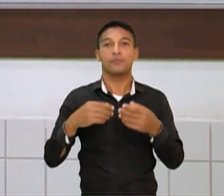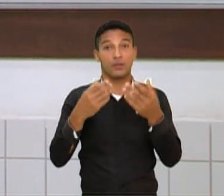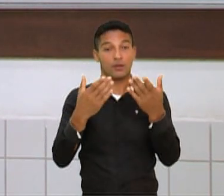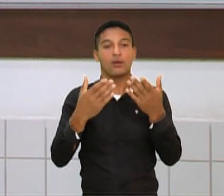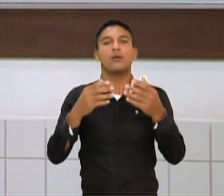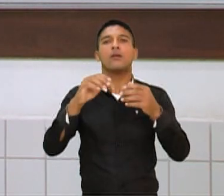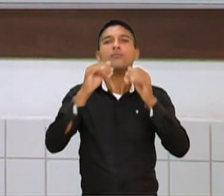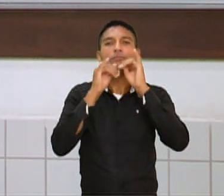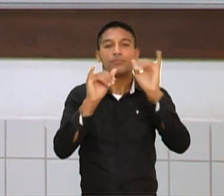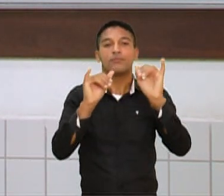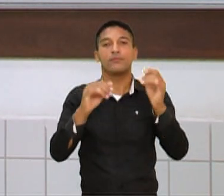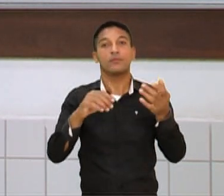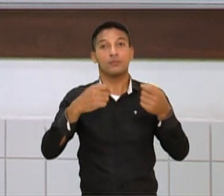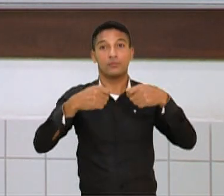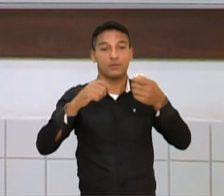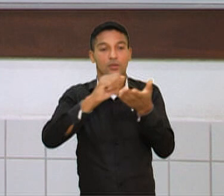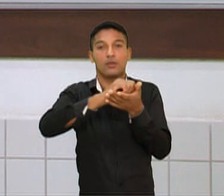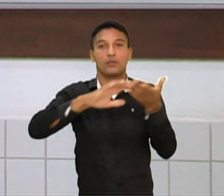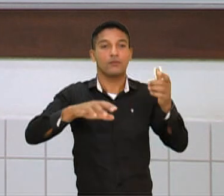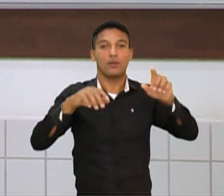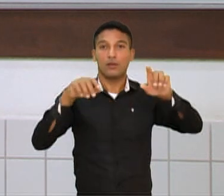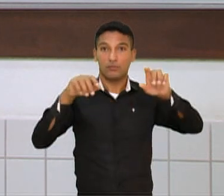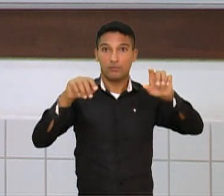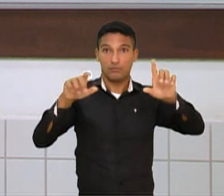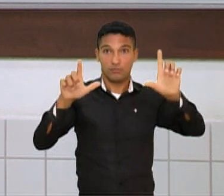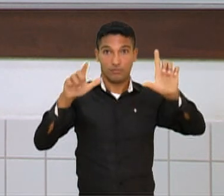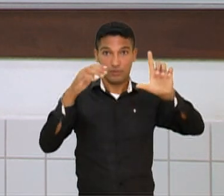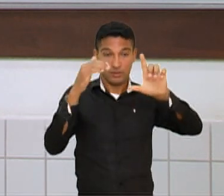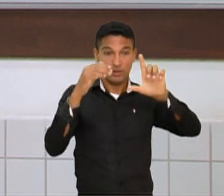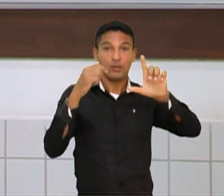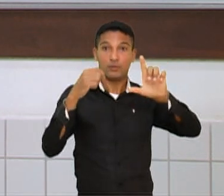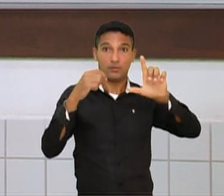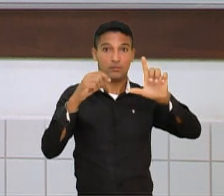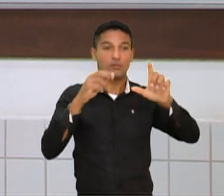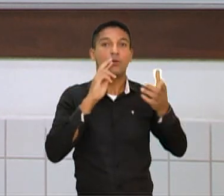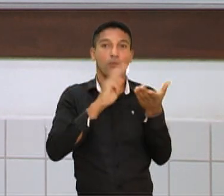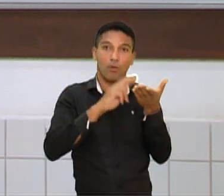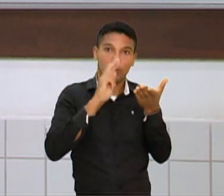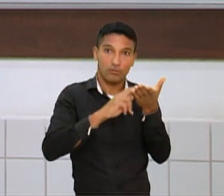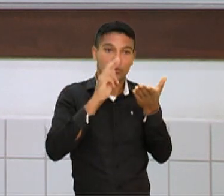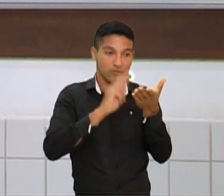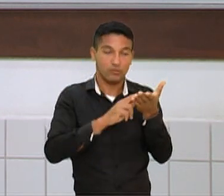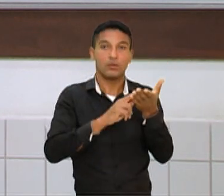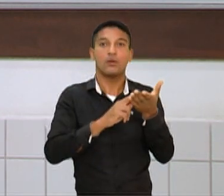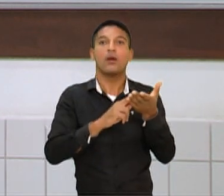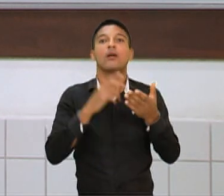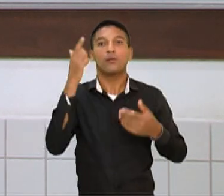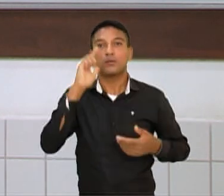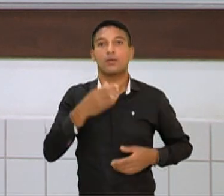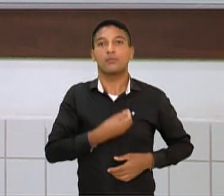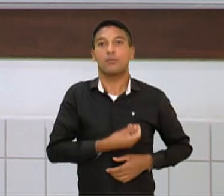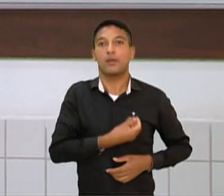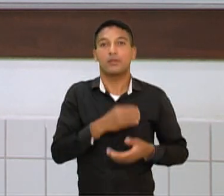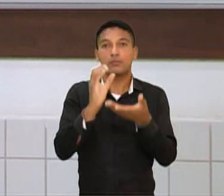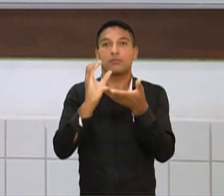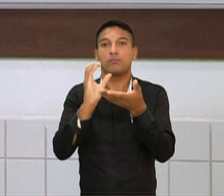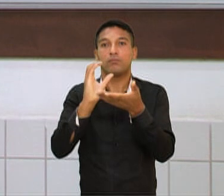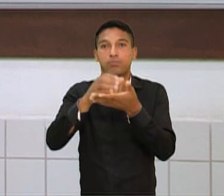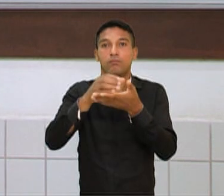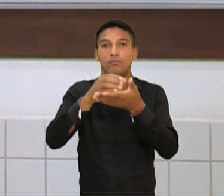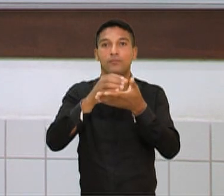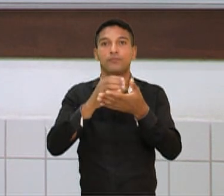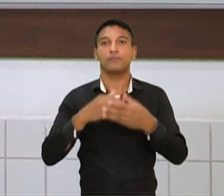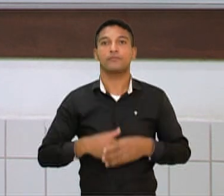atividade, você garante a sua presença aí durante esse ano letivo. Tudo bem? Então vamos começar com o nosso